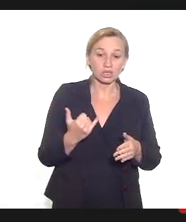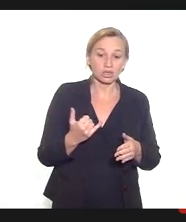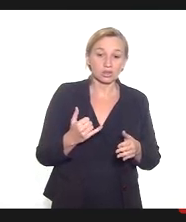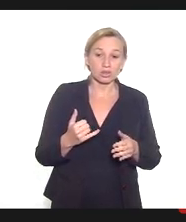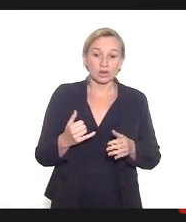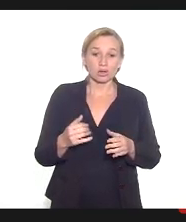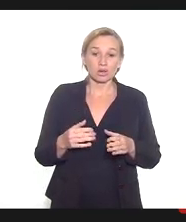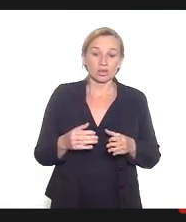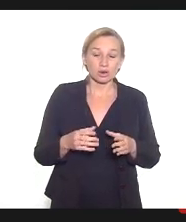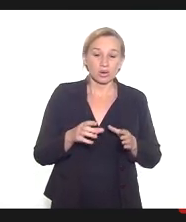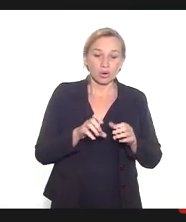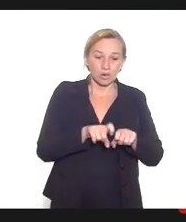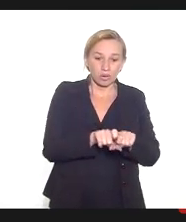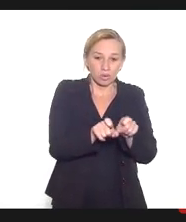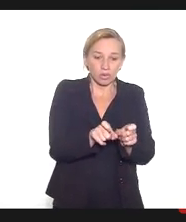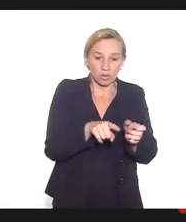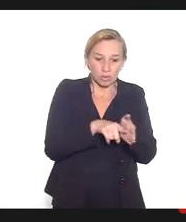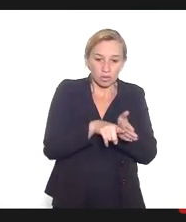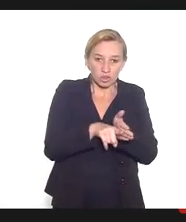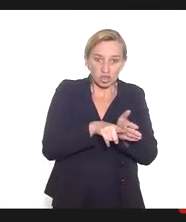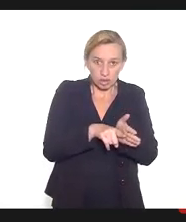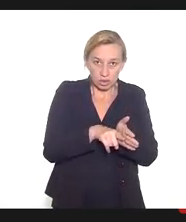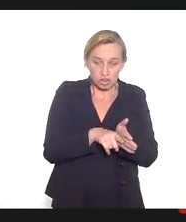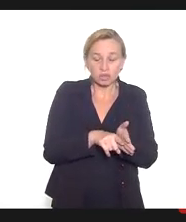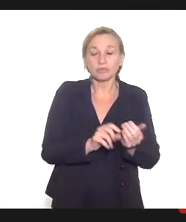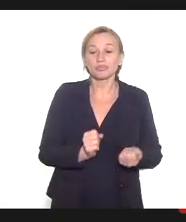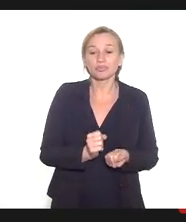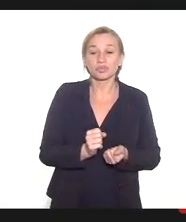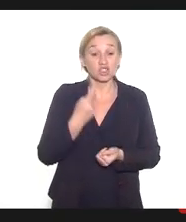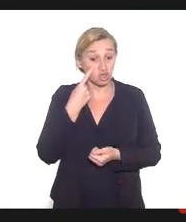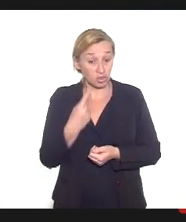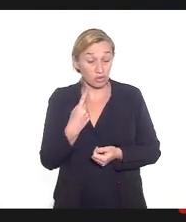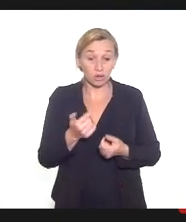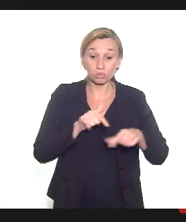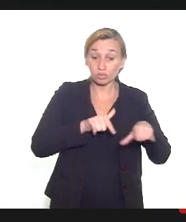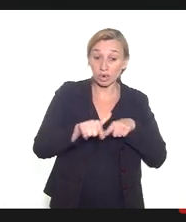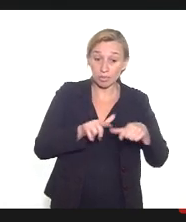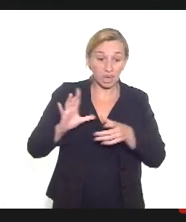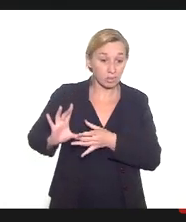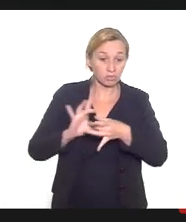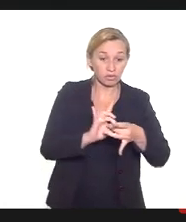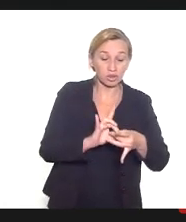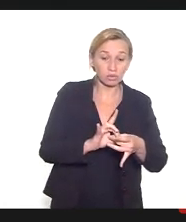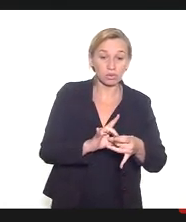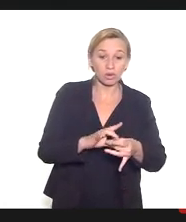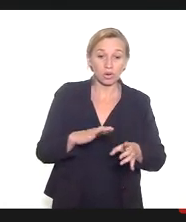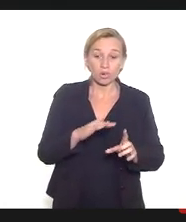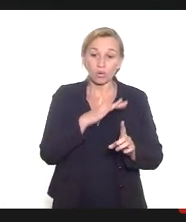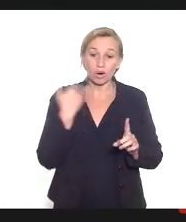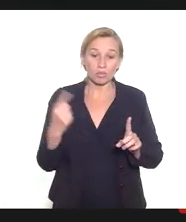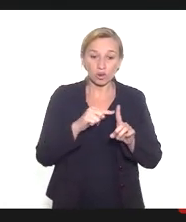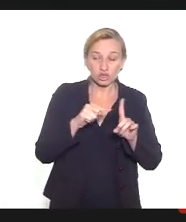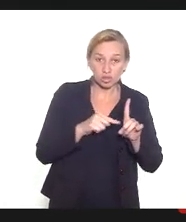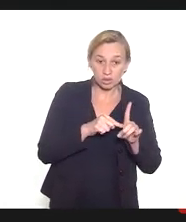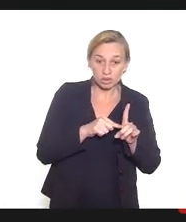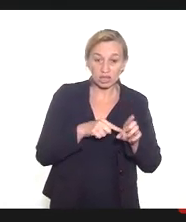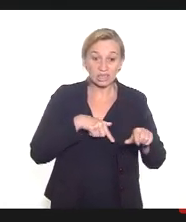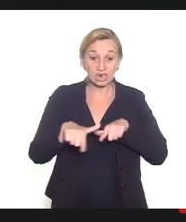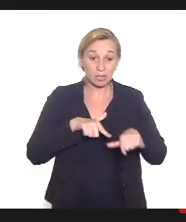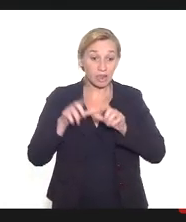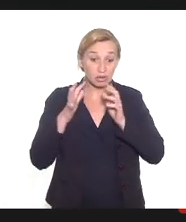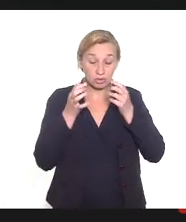American Journal of obstetrics and gynecology e a gente vê no trabalho com 20 mortes maternas esse trabalho aqui que